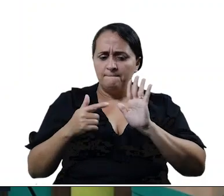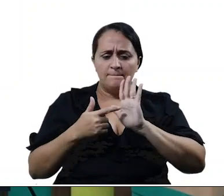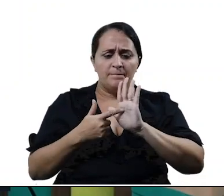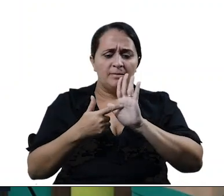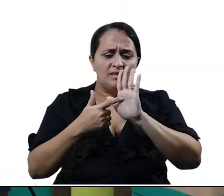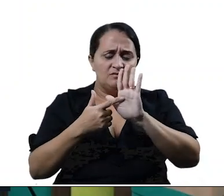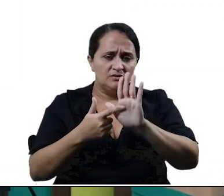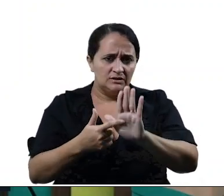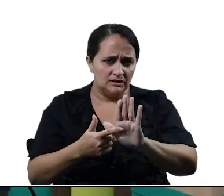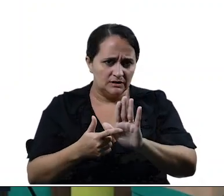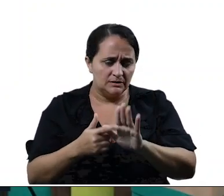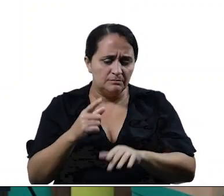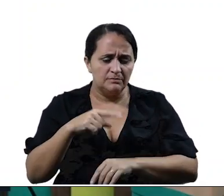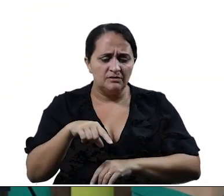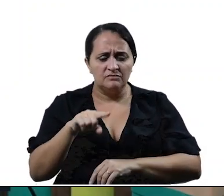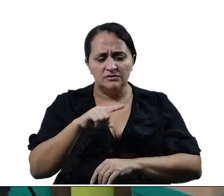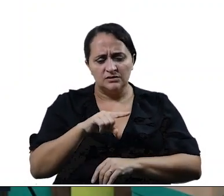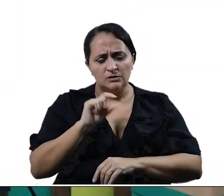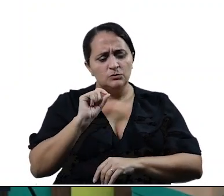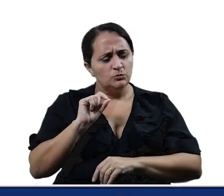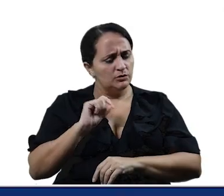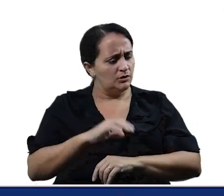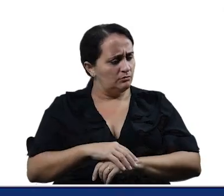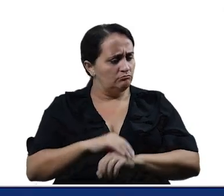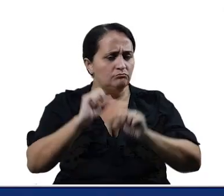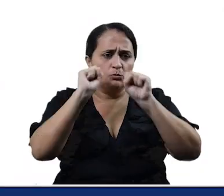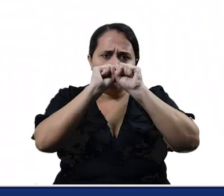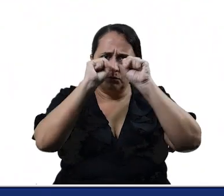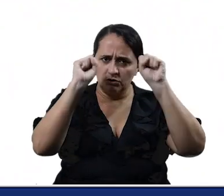vocês sobre o nosso sistema monetário.